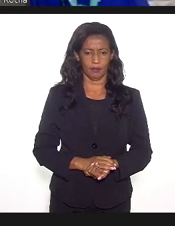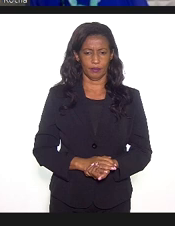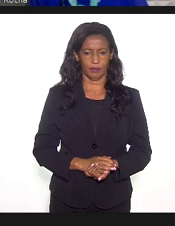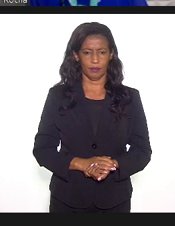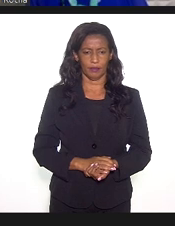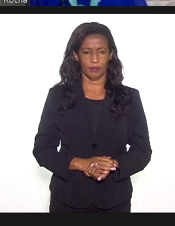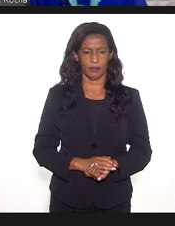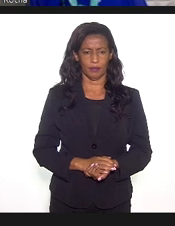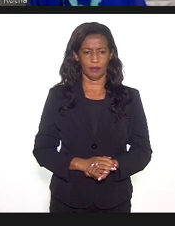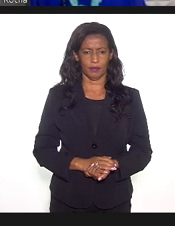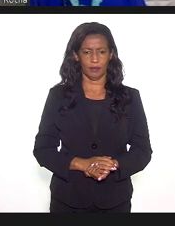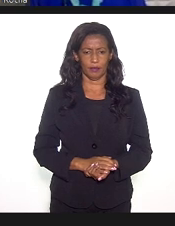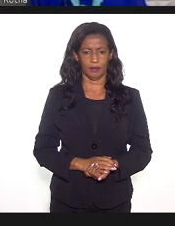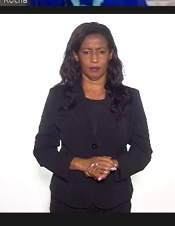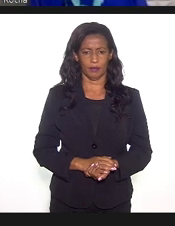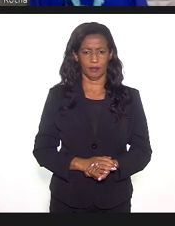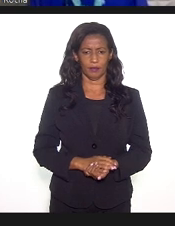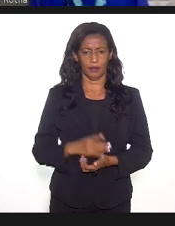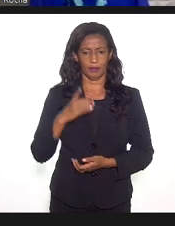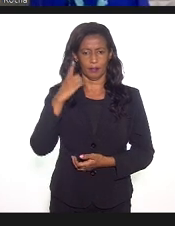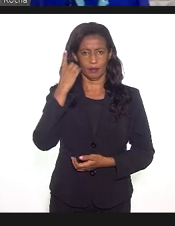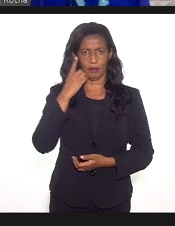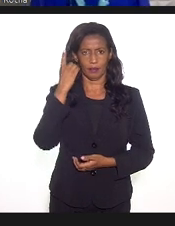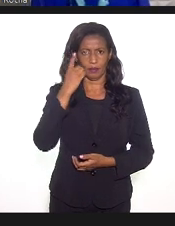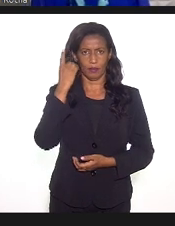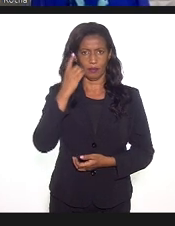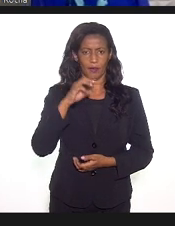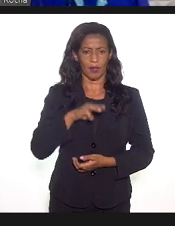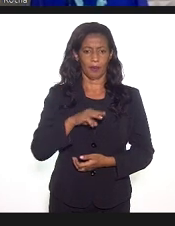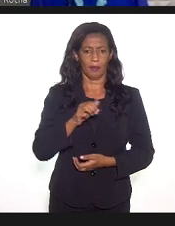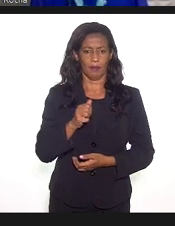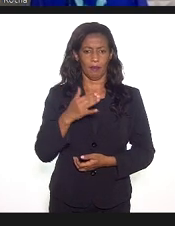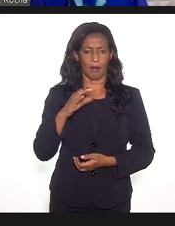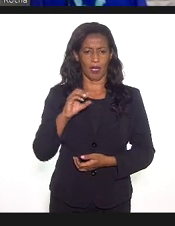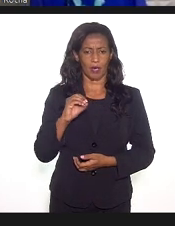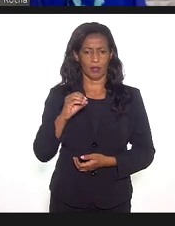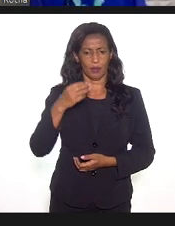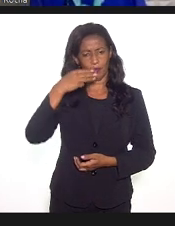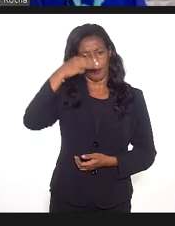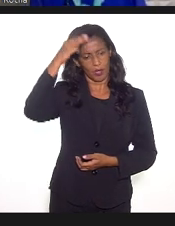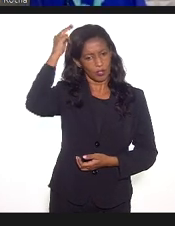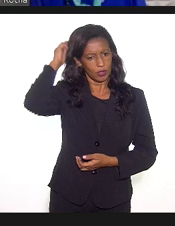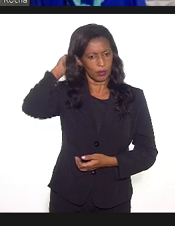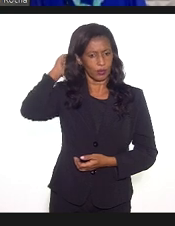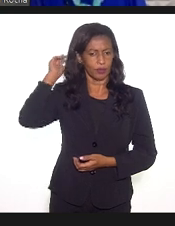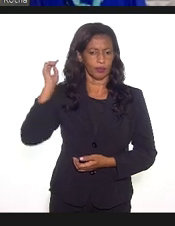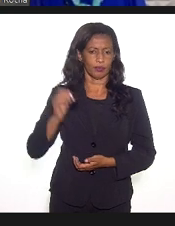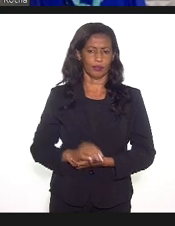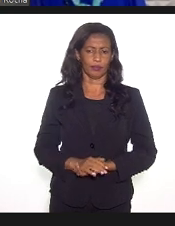Deputado Márcio Canella. Deputado Márcio Pacheco.